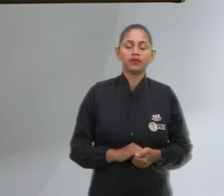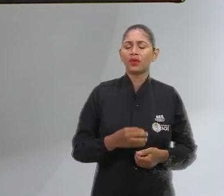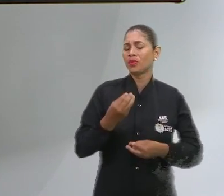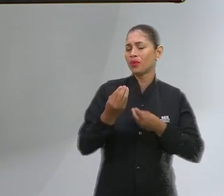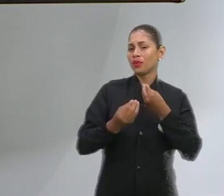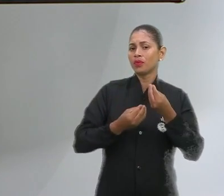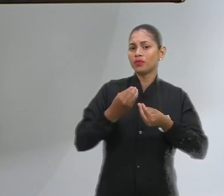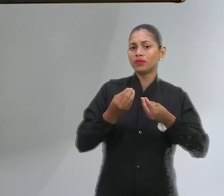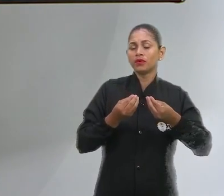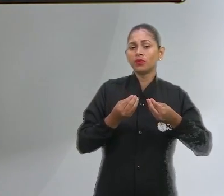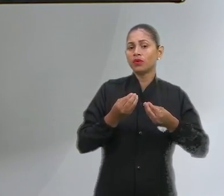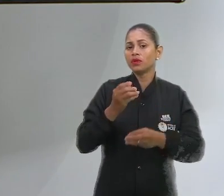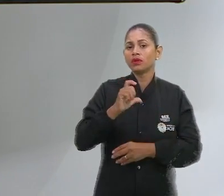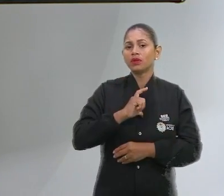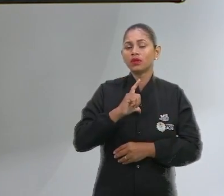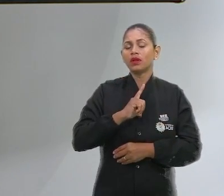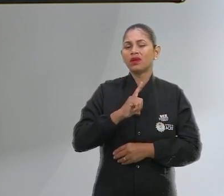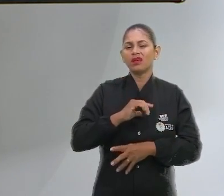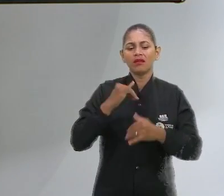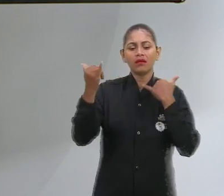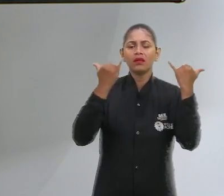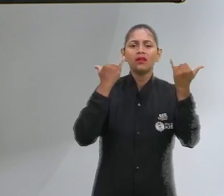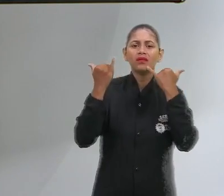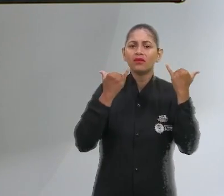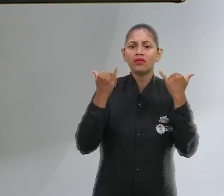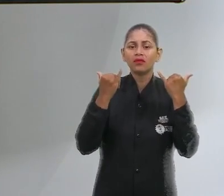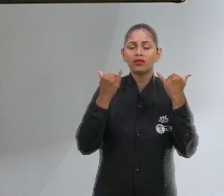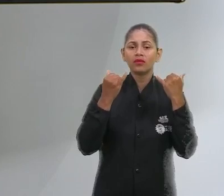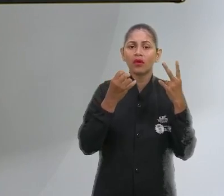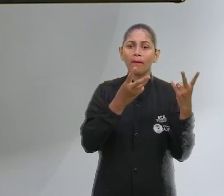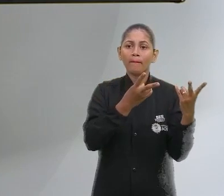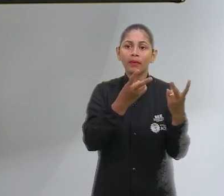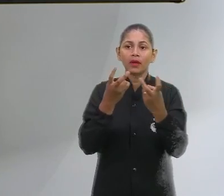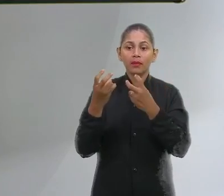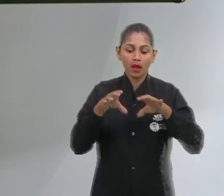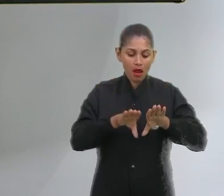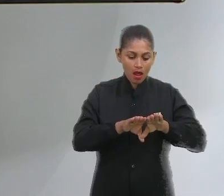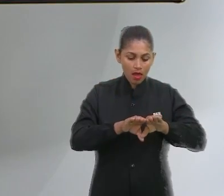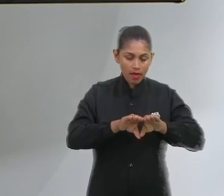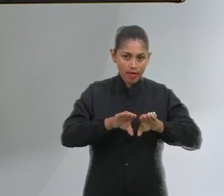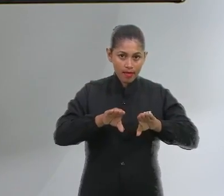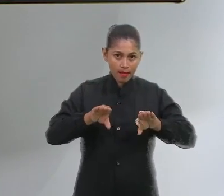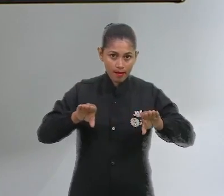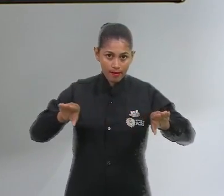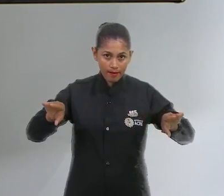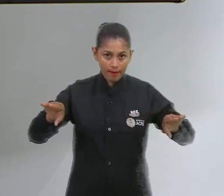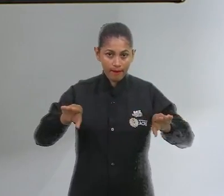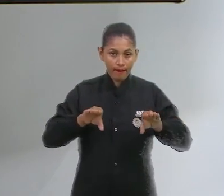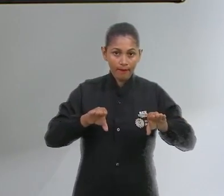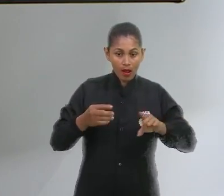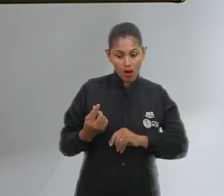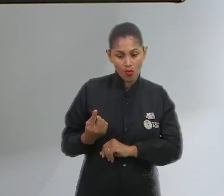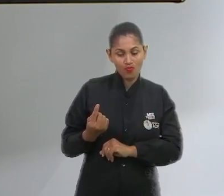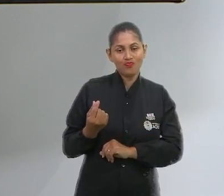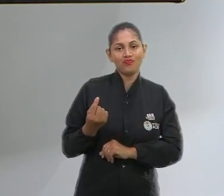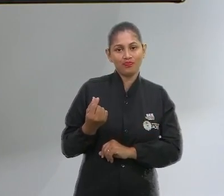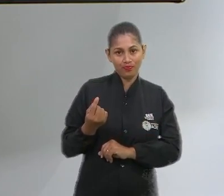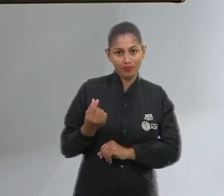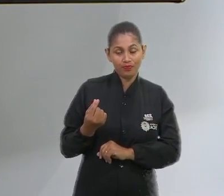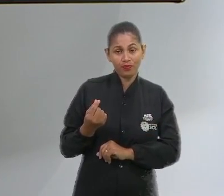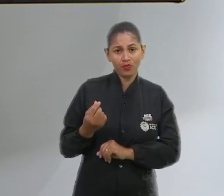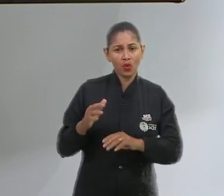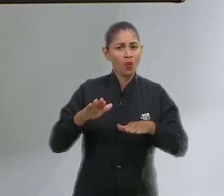a leitura e que você pode observar nessa parte inferior do gráfico? A renda. Qual é